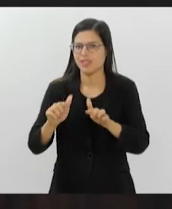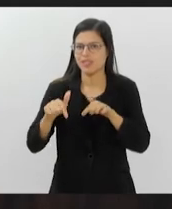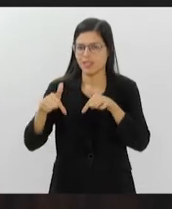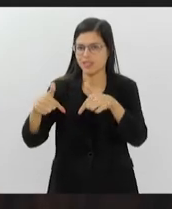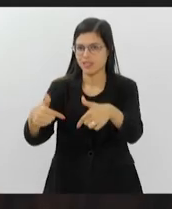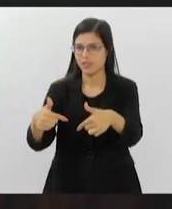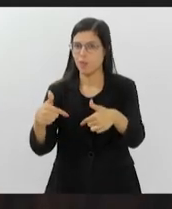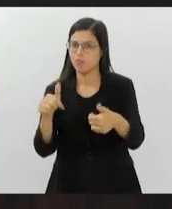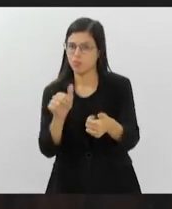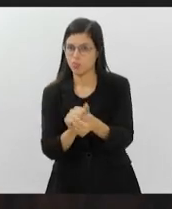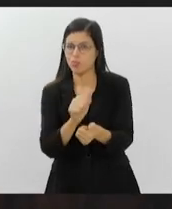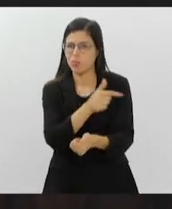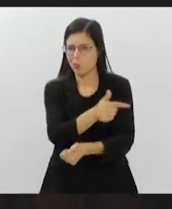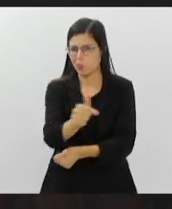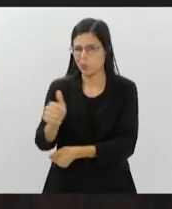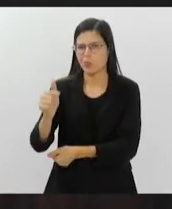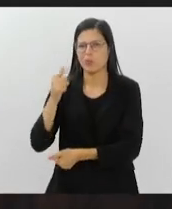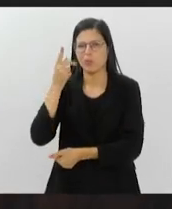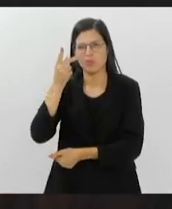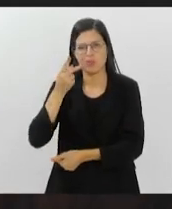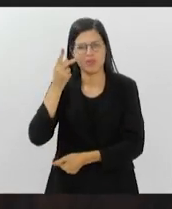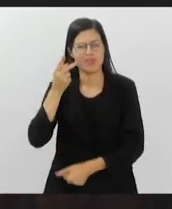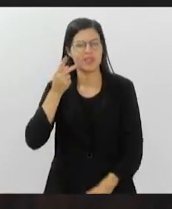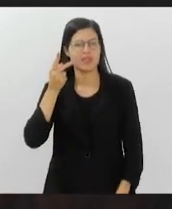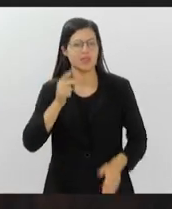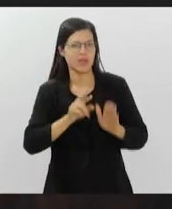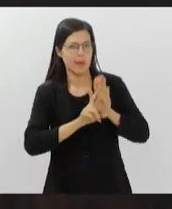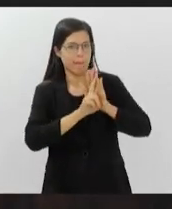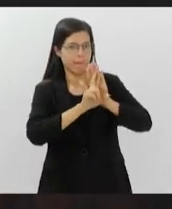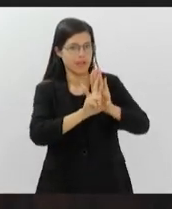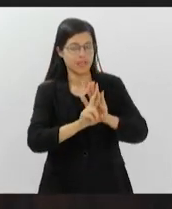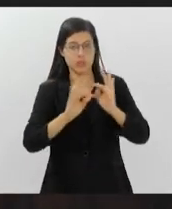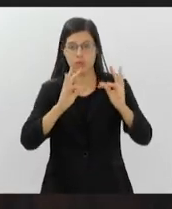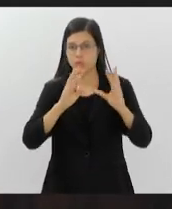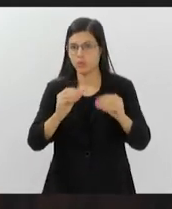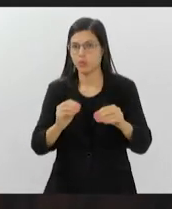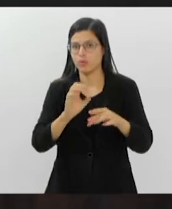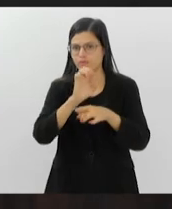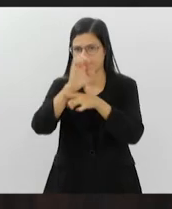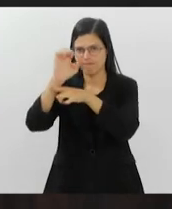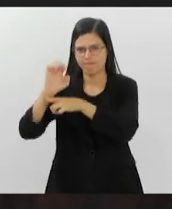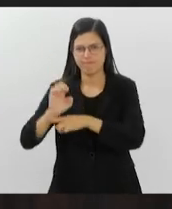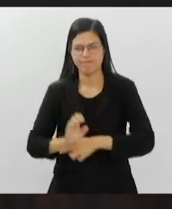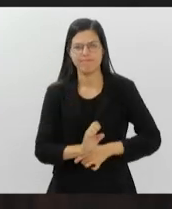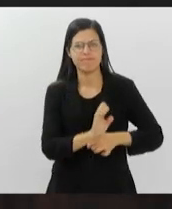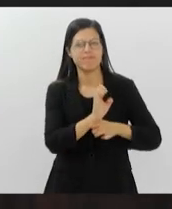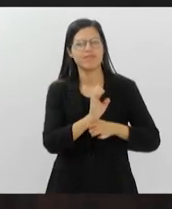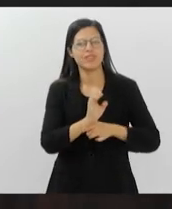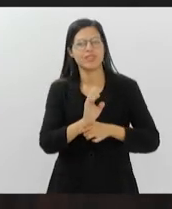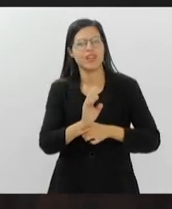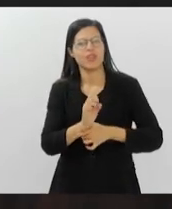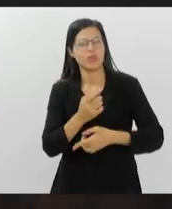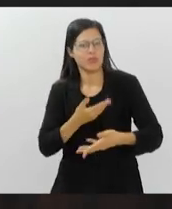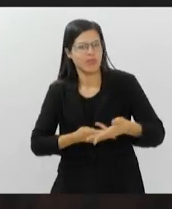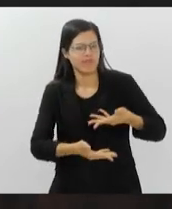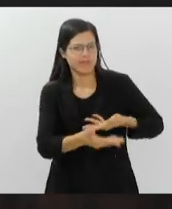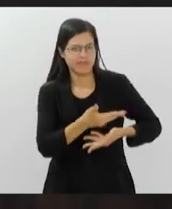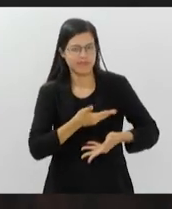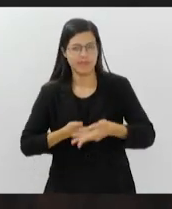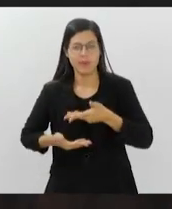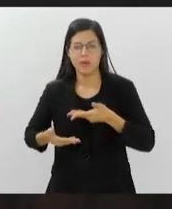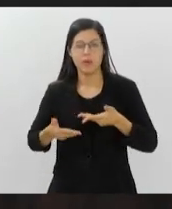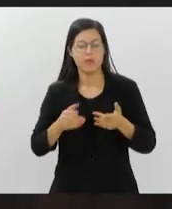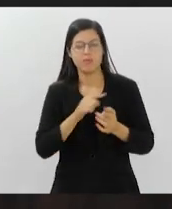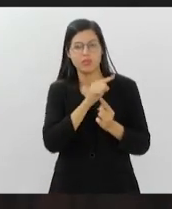tantos colegas parlamentares, representantes de todos os estados, que compartilharão conosco a missão de transformar